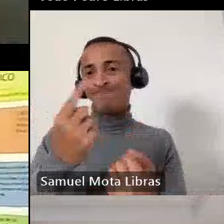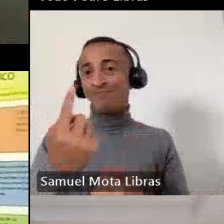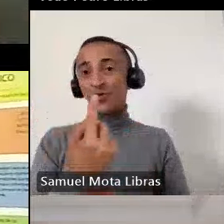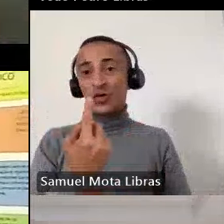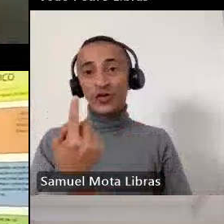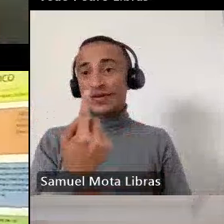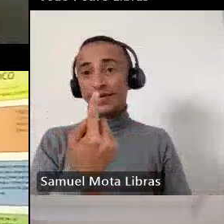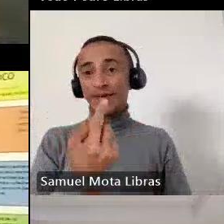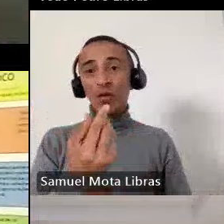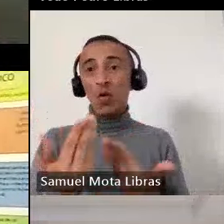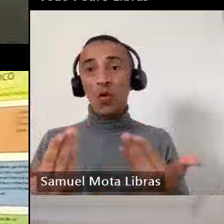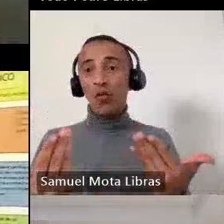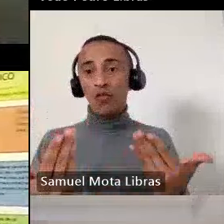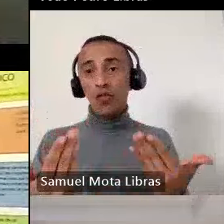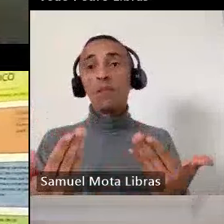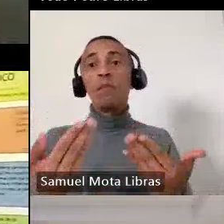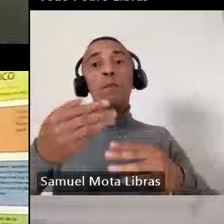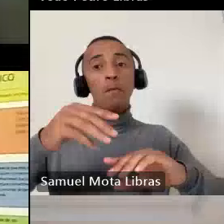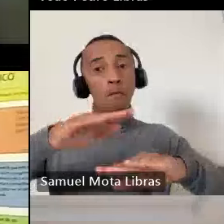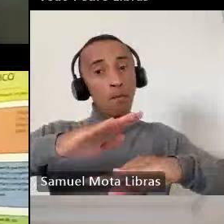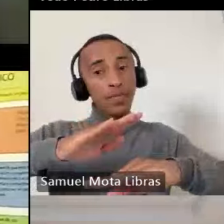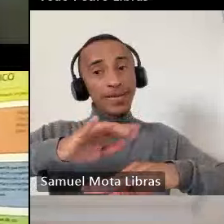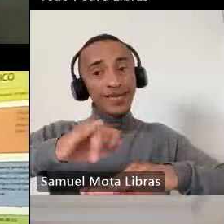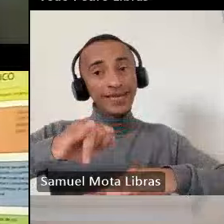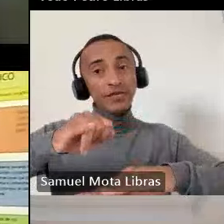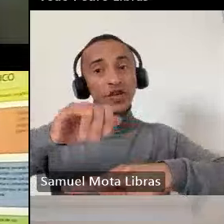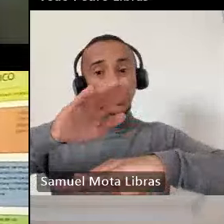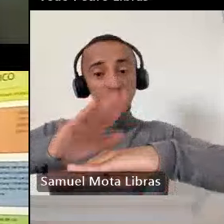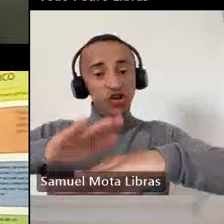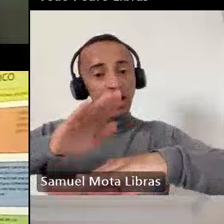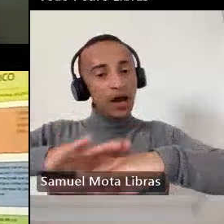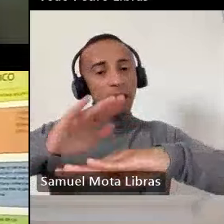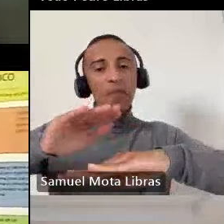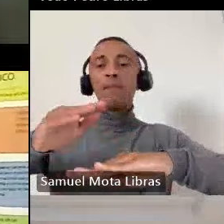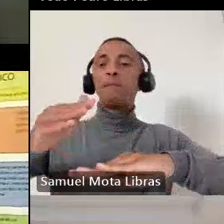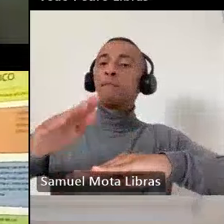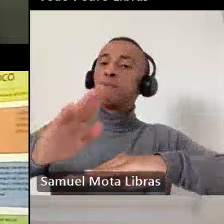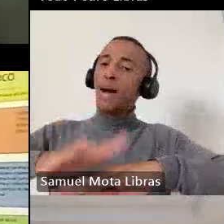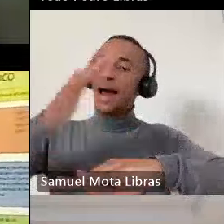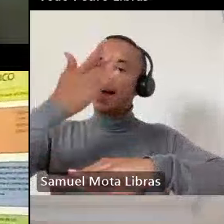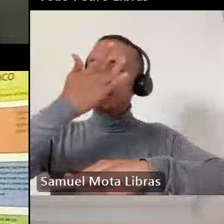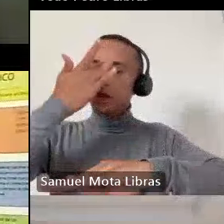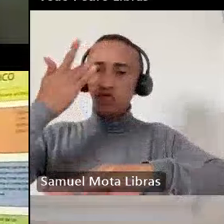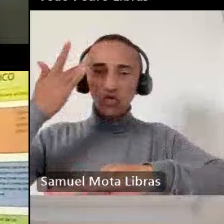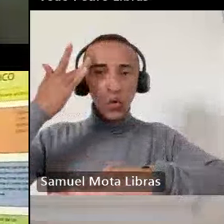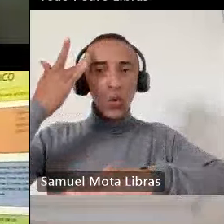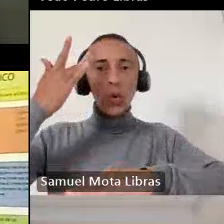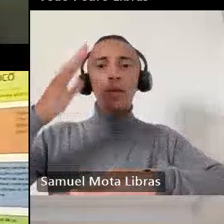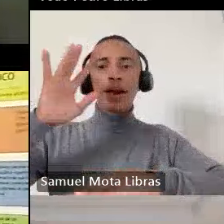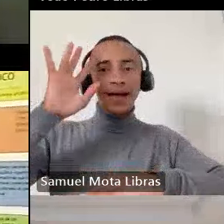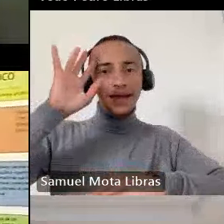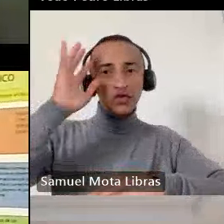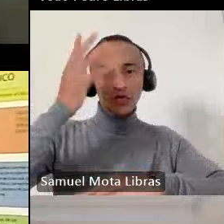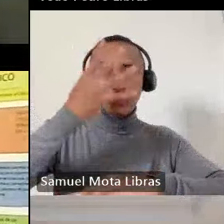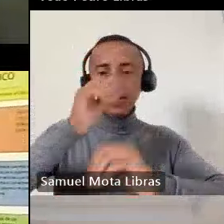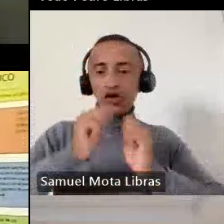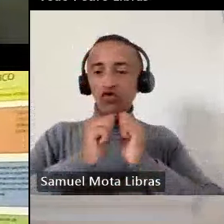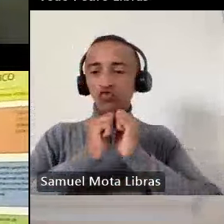você envolve mais gente tem outras outras coisas desenvolvidas outros riscos outros impactos Se você pudesse comentar um pouquinho isso